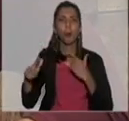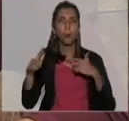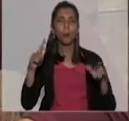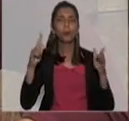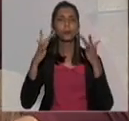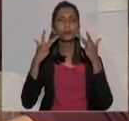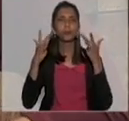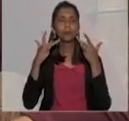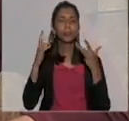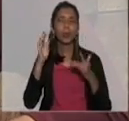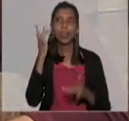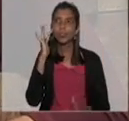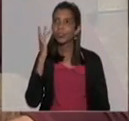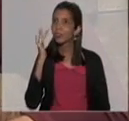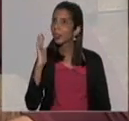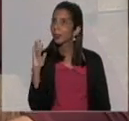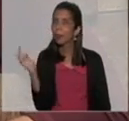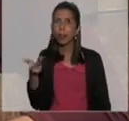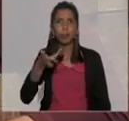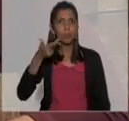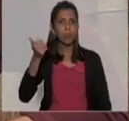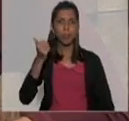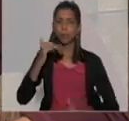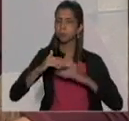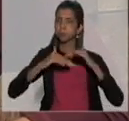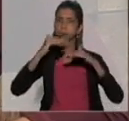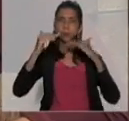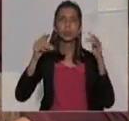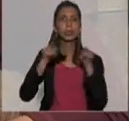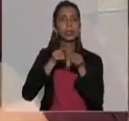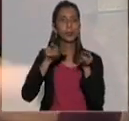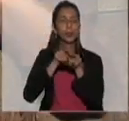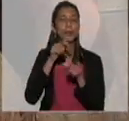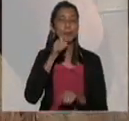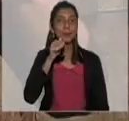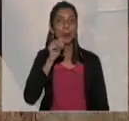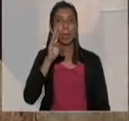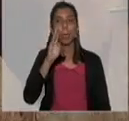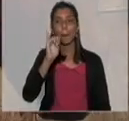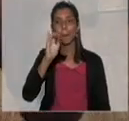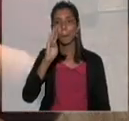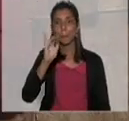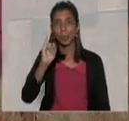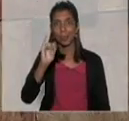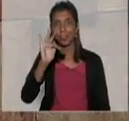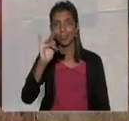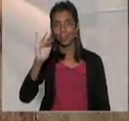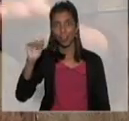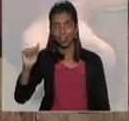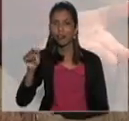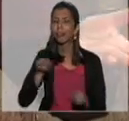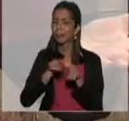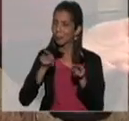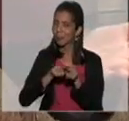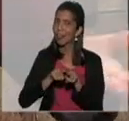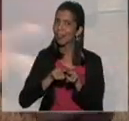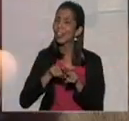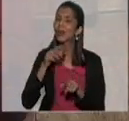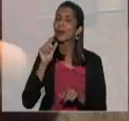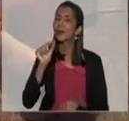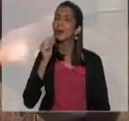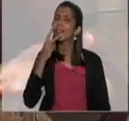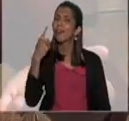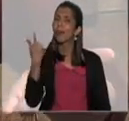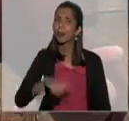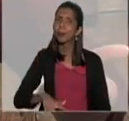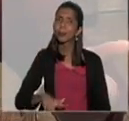espetáculos Mas eu achei você assim grandiosa e não sou só eu Bibi Ferreira a maior a Master di isso para você